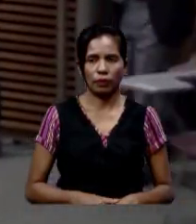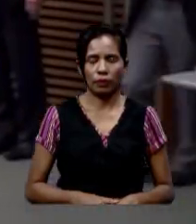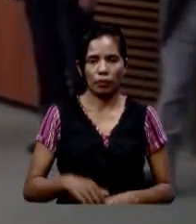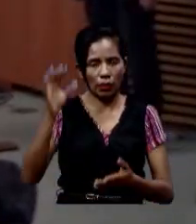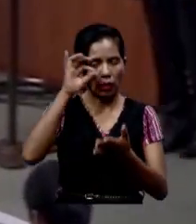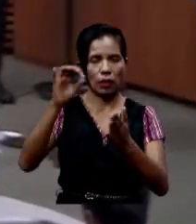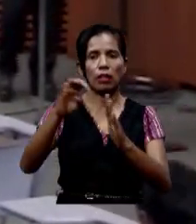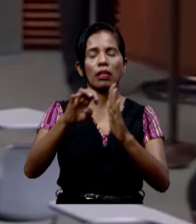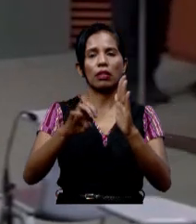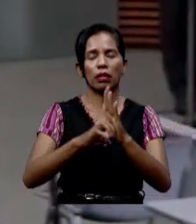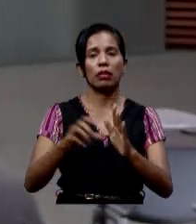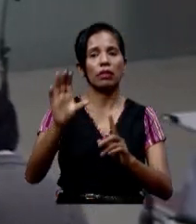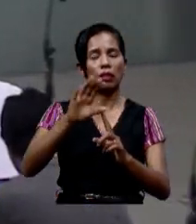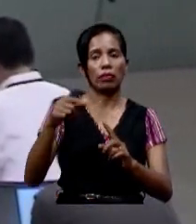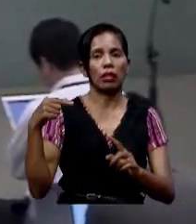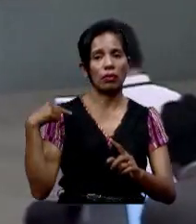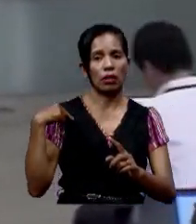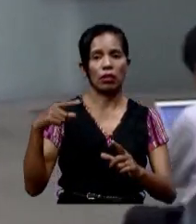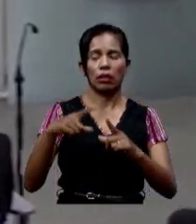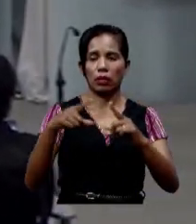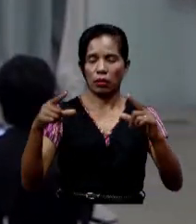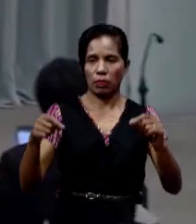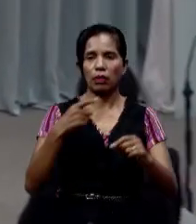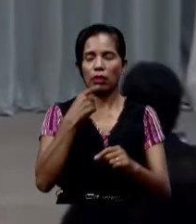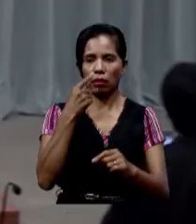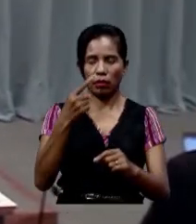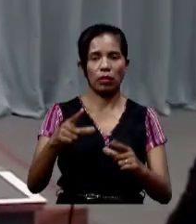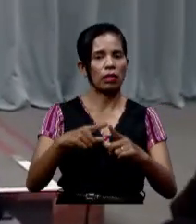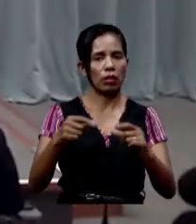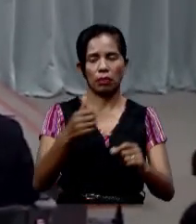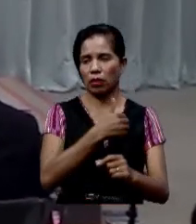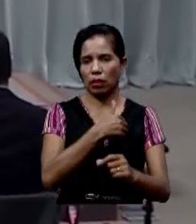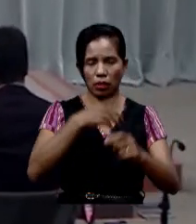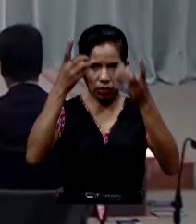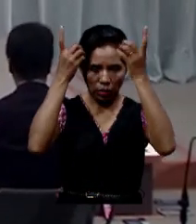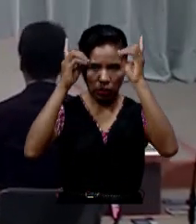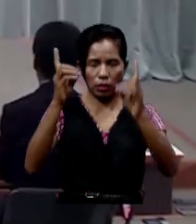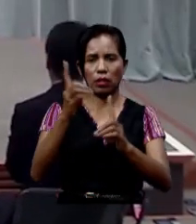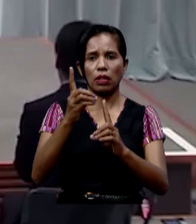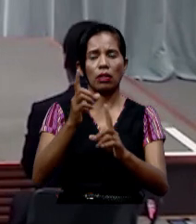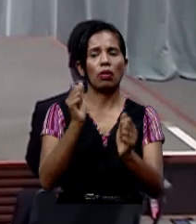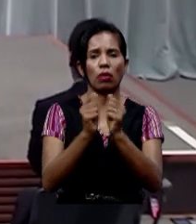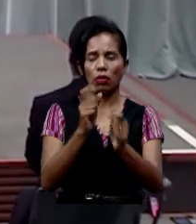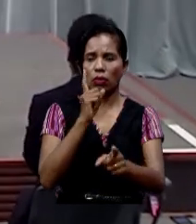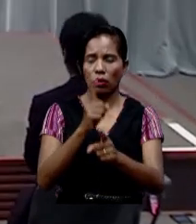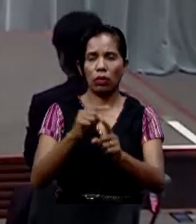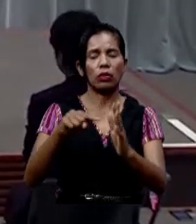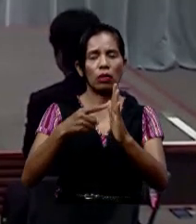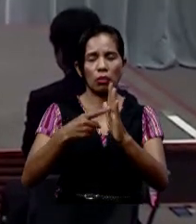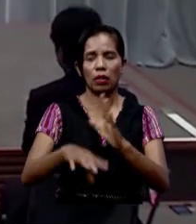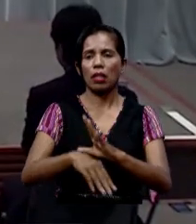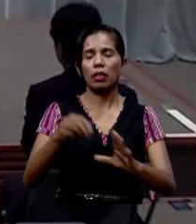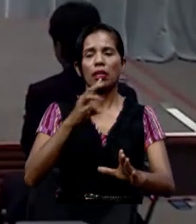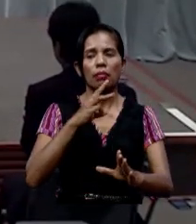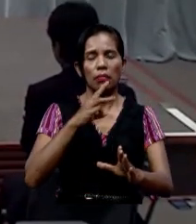Sekretário Chefe Gabinete Japão, Hirokazu Matsuno Hatete, Japão sidauk disidi data fixu hodi hahu hasai be